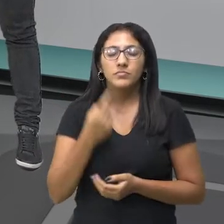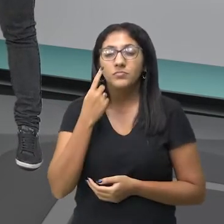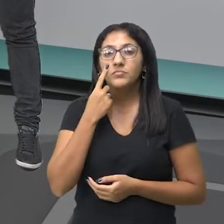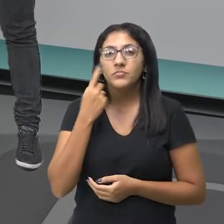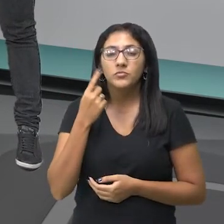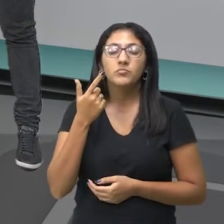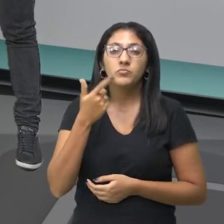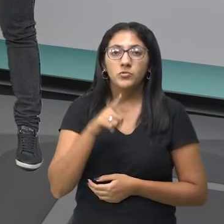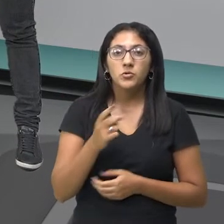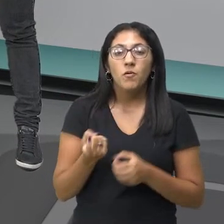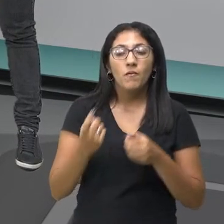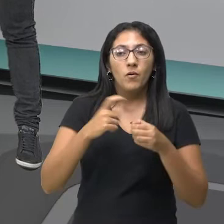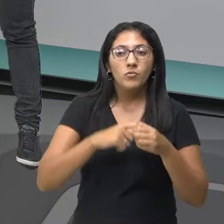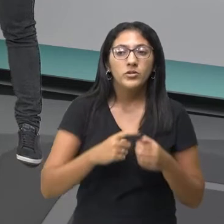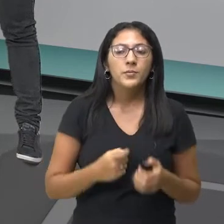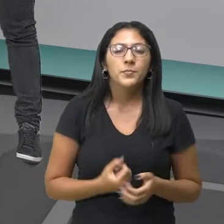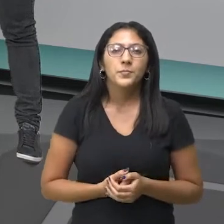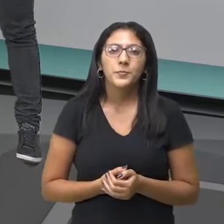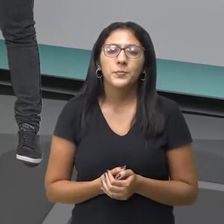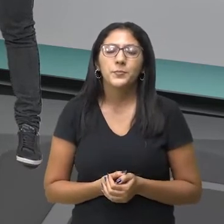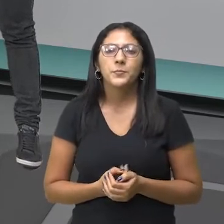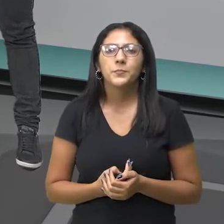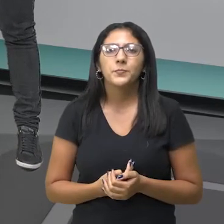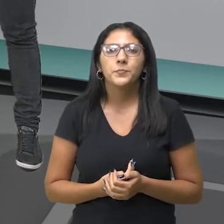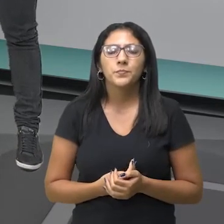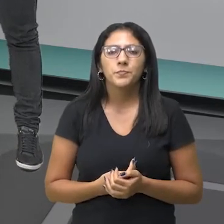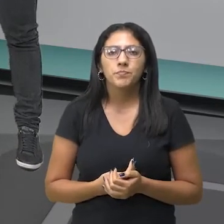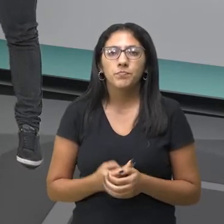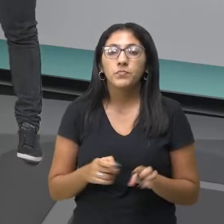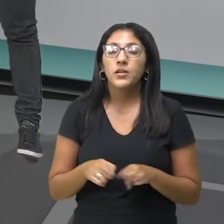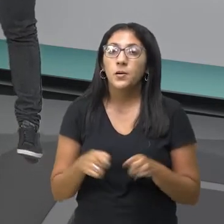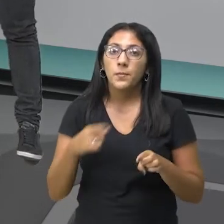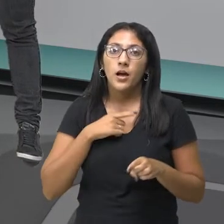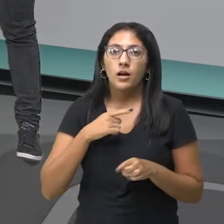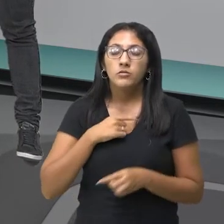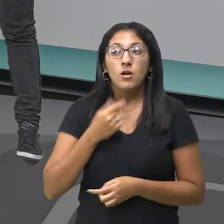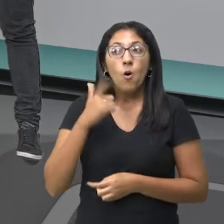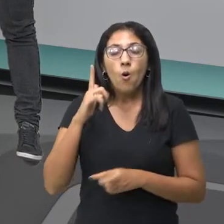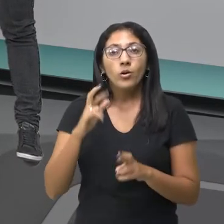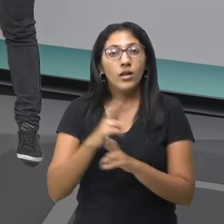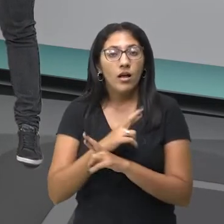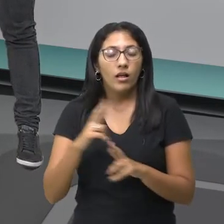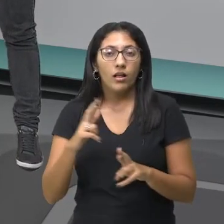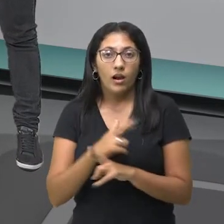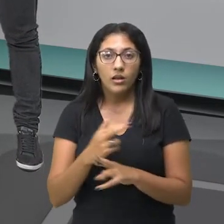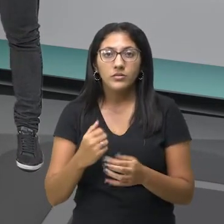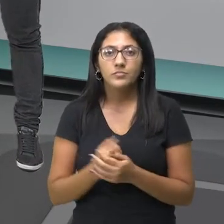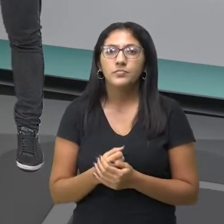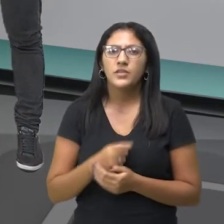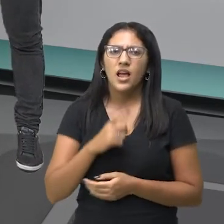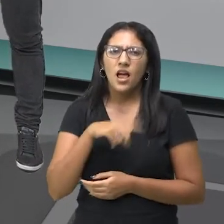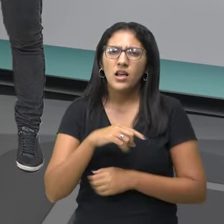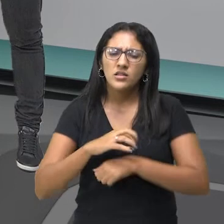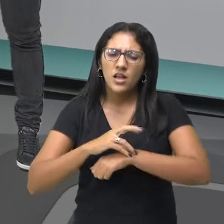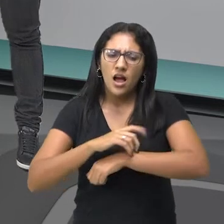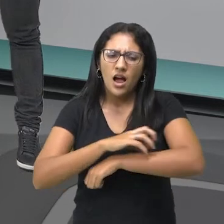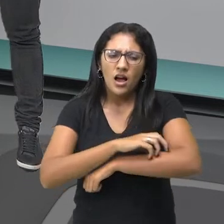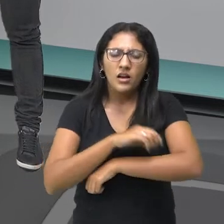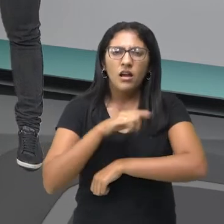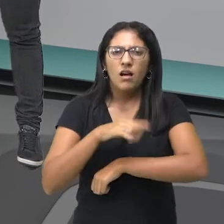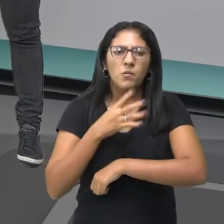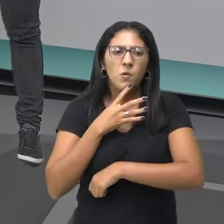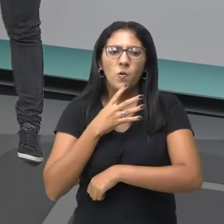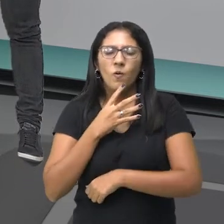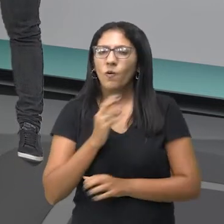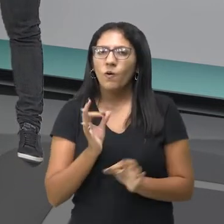texto original, só para finalizar, mas tem mais coisas aí. Na verdade, essa não é uma espécie